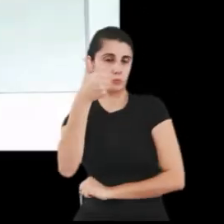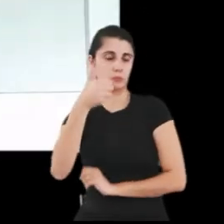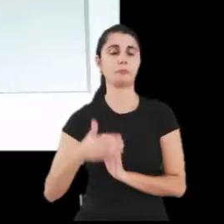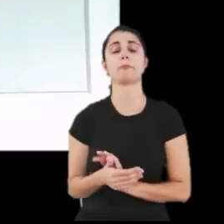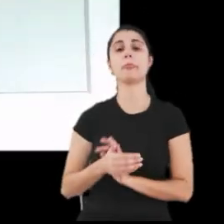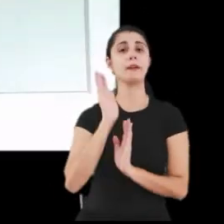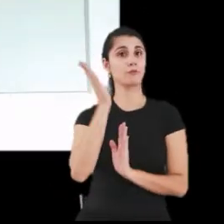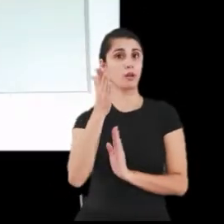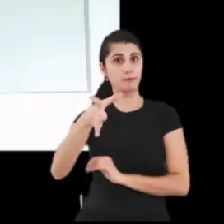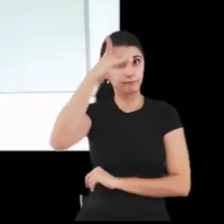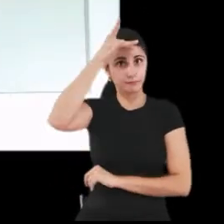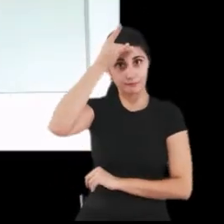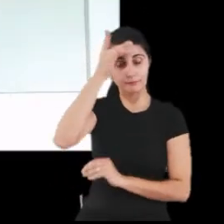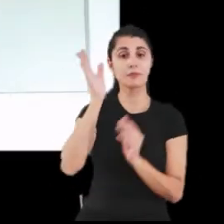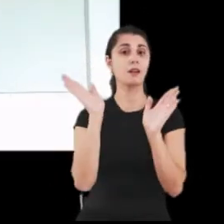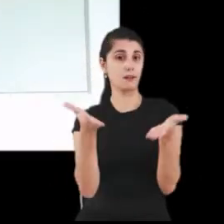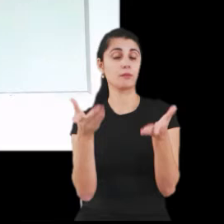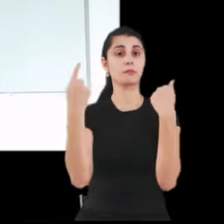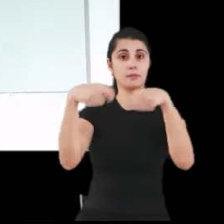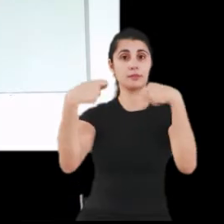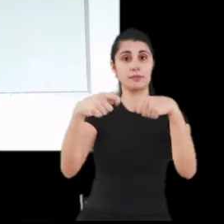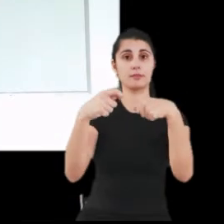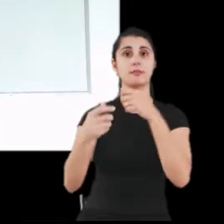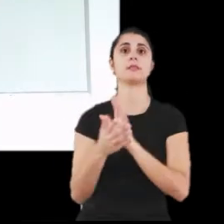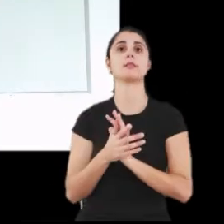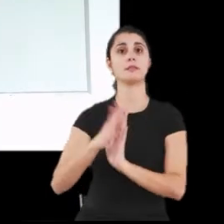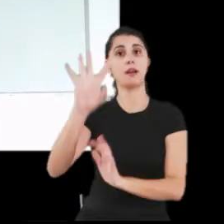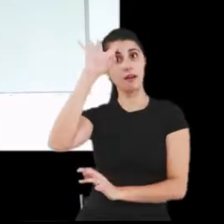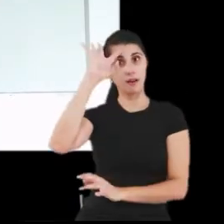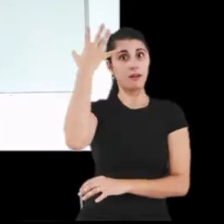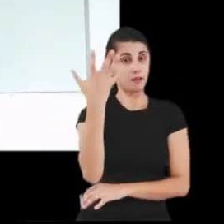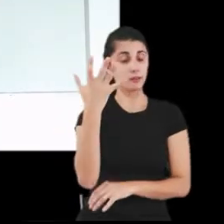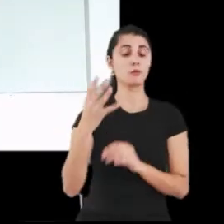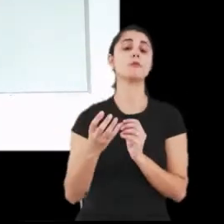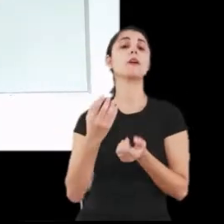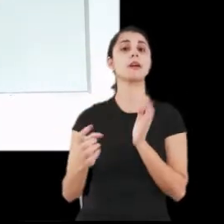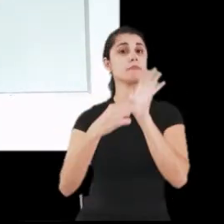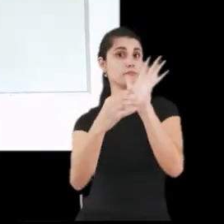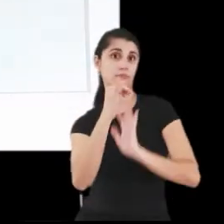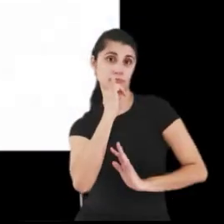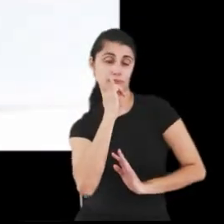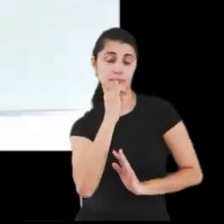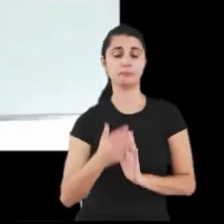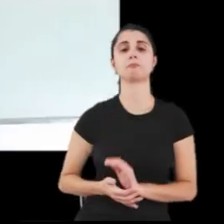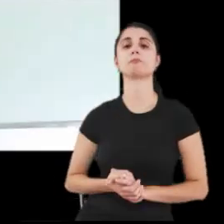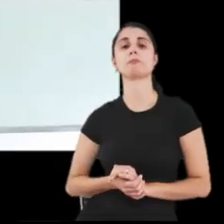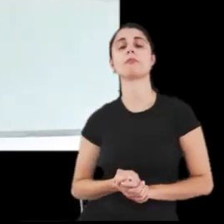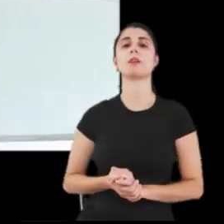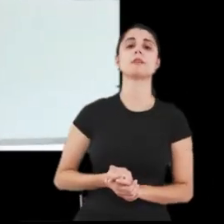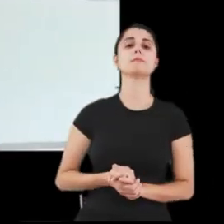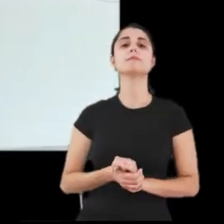pessoal, vista a regra, cabe agora resolver uma questão para você observar o que você tem que fazer. Está no seu